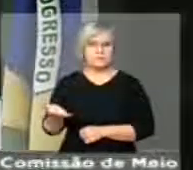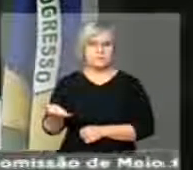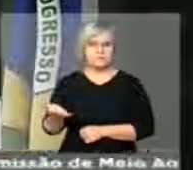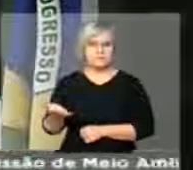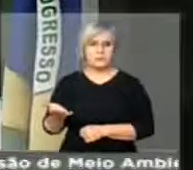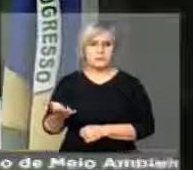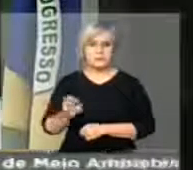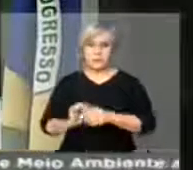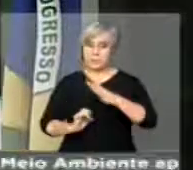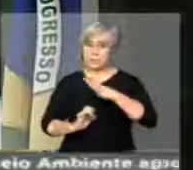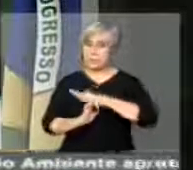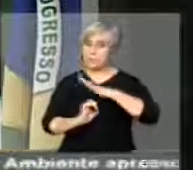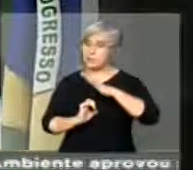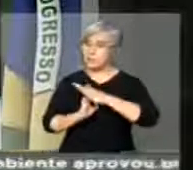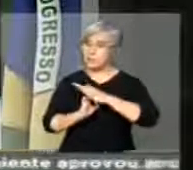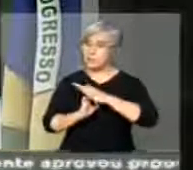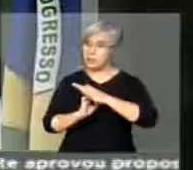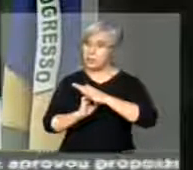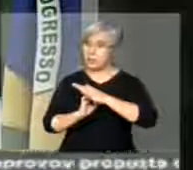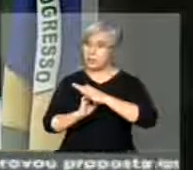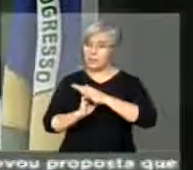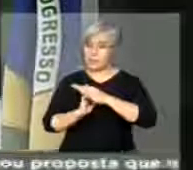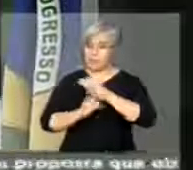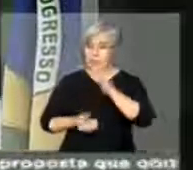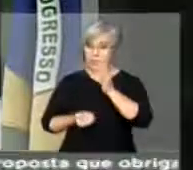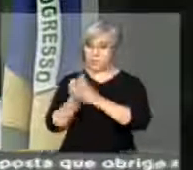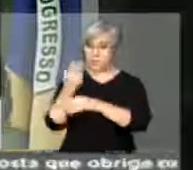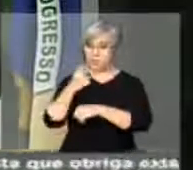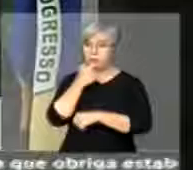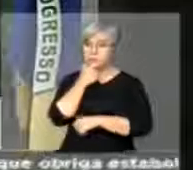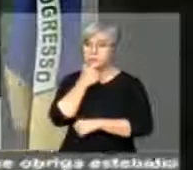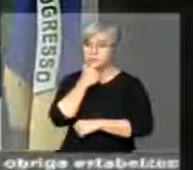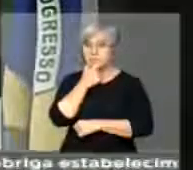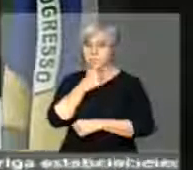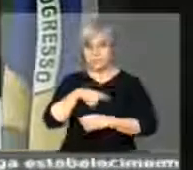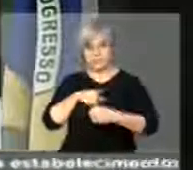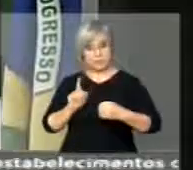a empresa que montou na Inglaterra com filial,